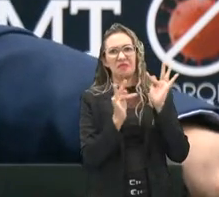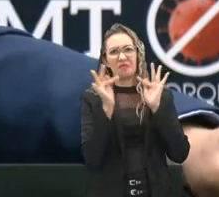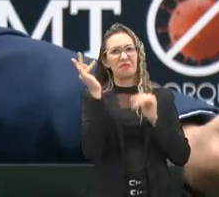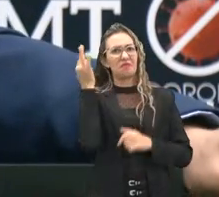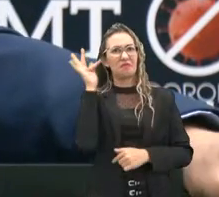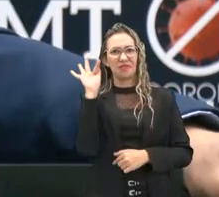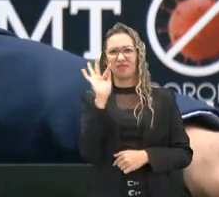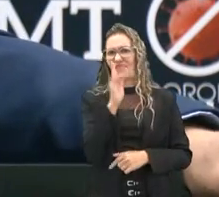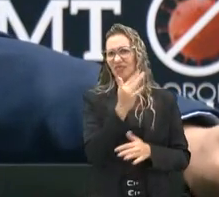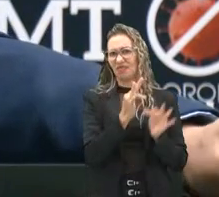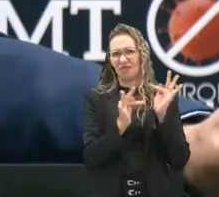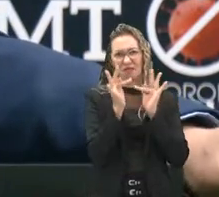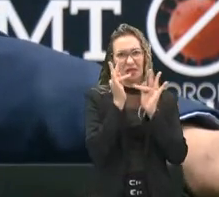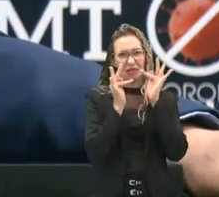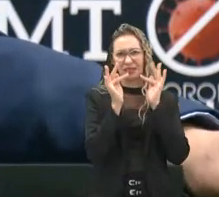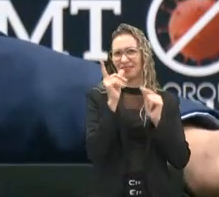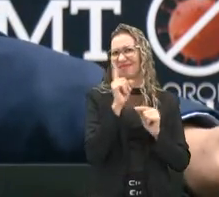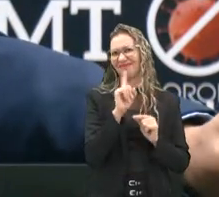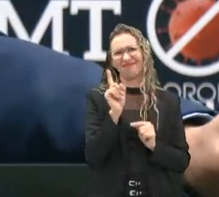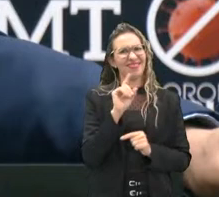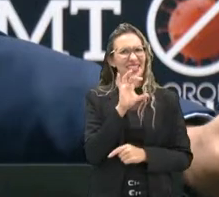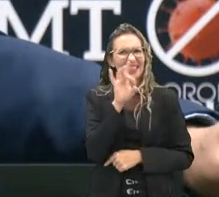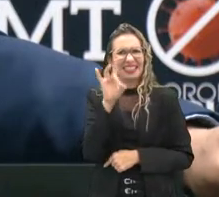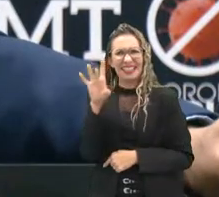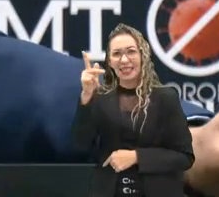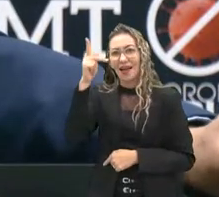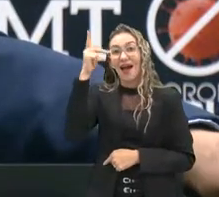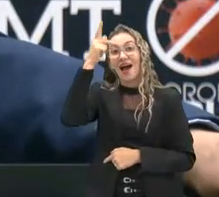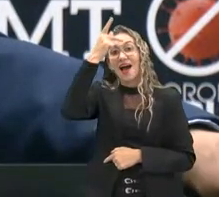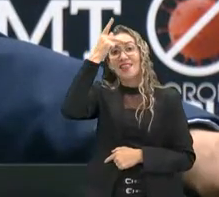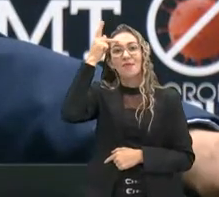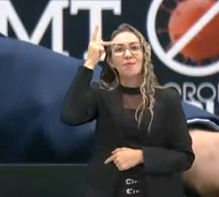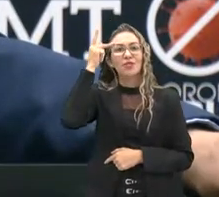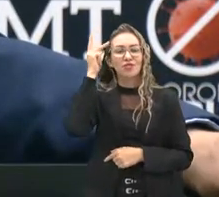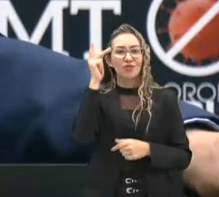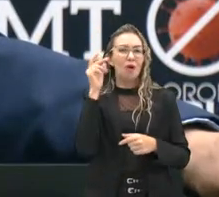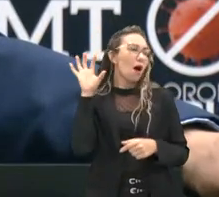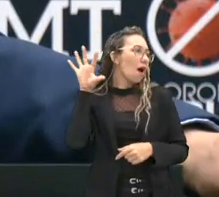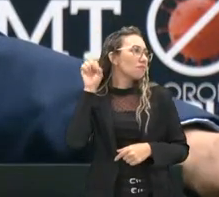um ouve, lê e tem a sua verdade.